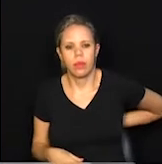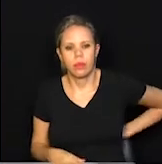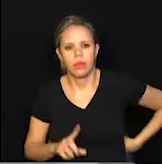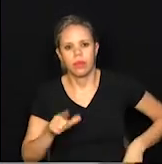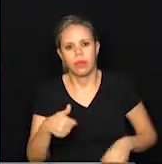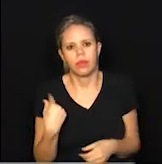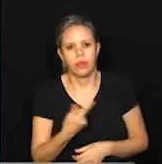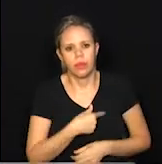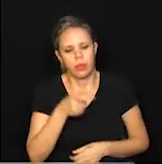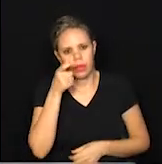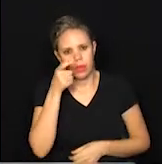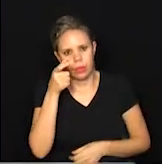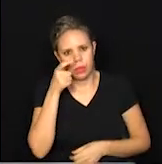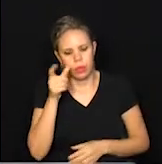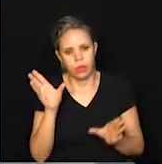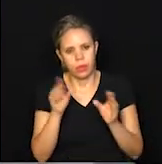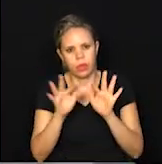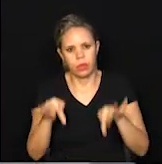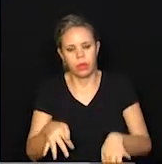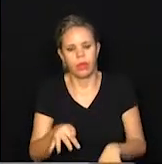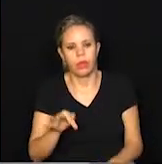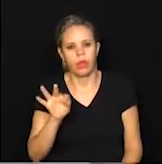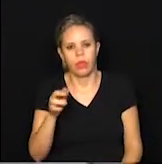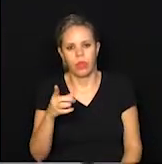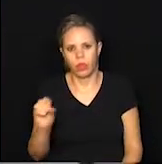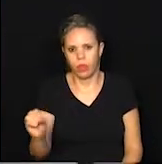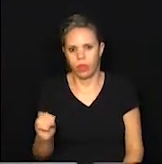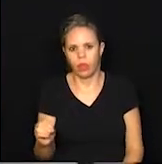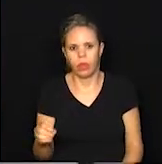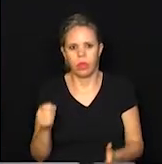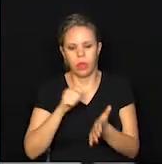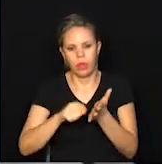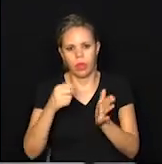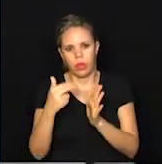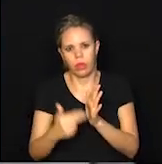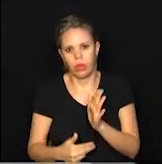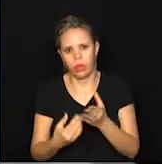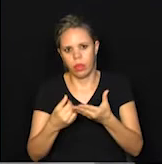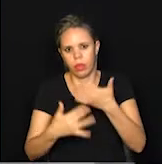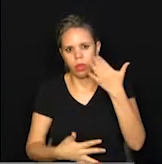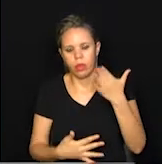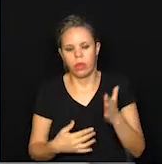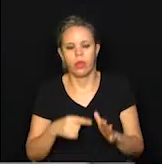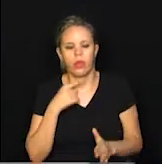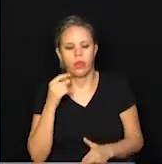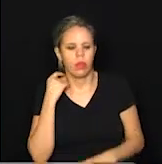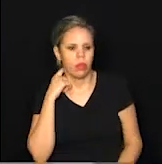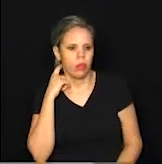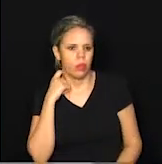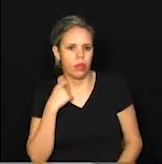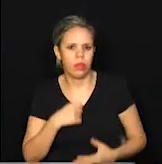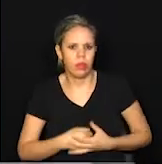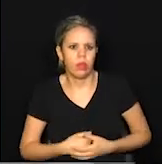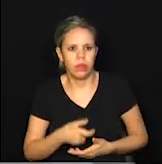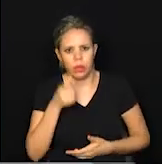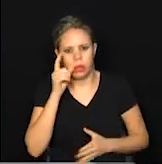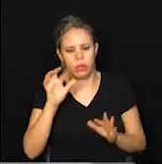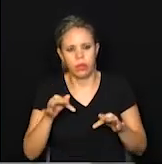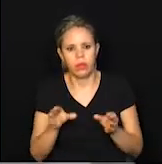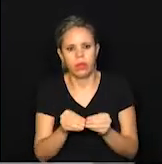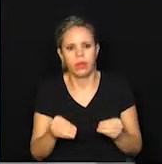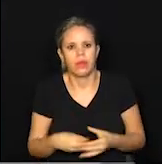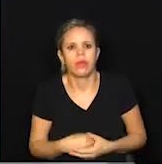a gente ouve no final o Fernando. O Fernando vai ter que ir anotando, porque são muitas questões, mas aí a gente ouve no final